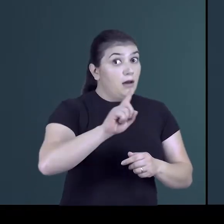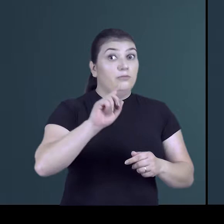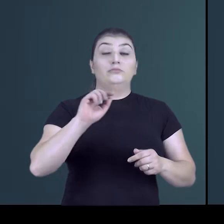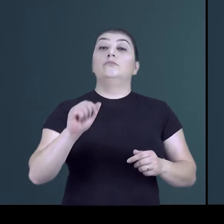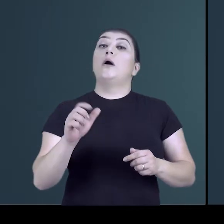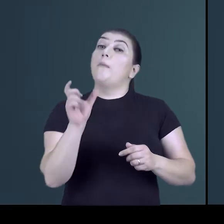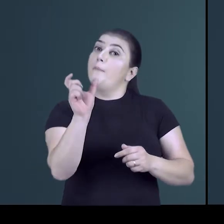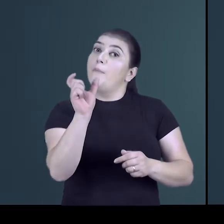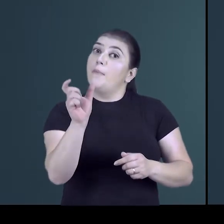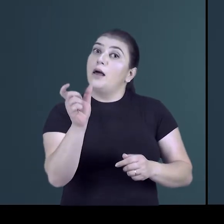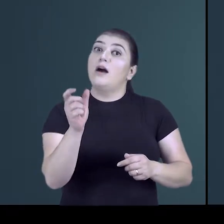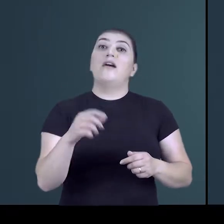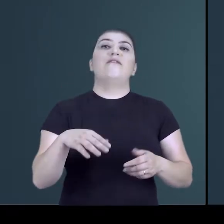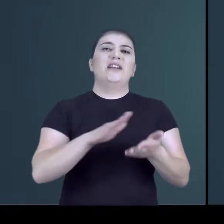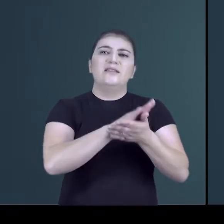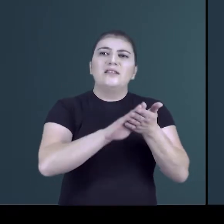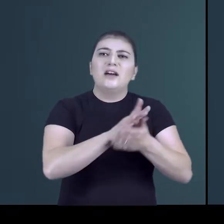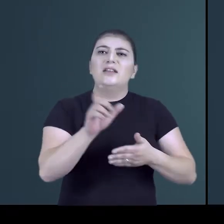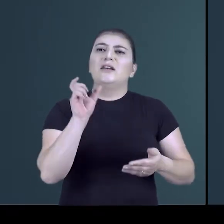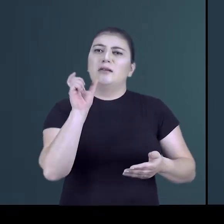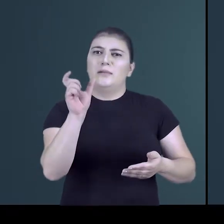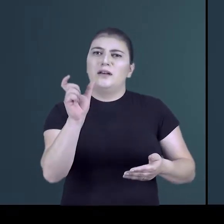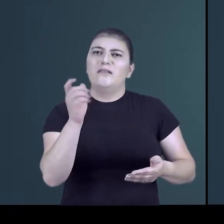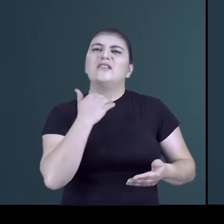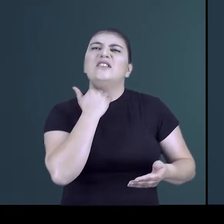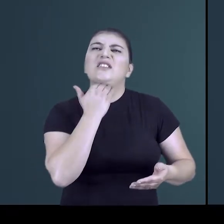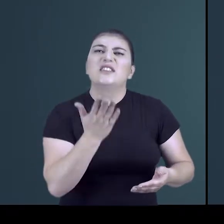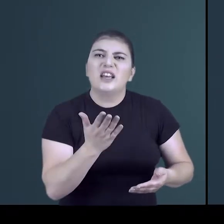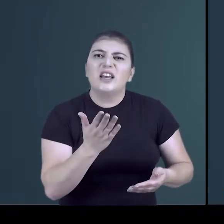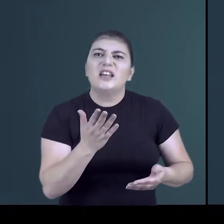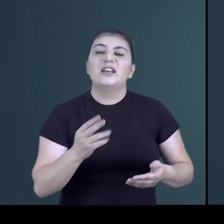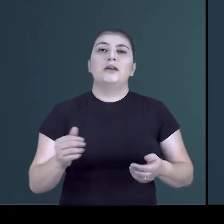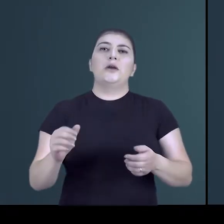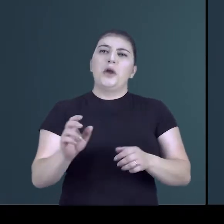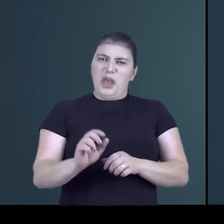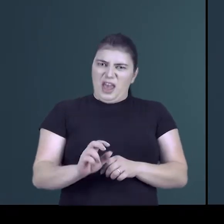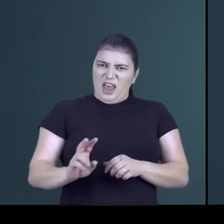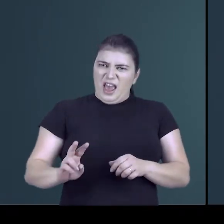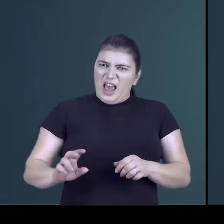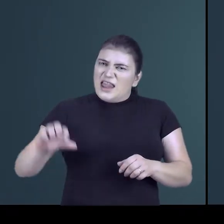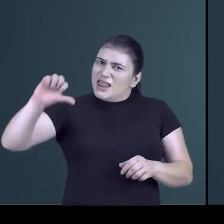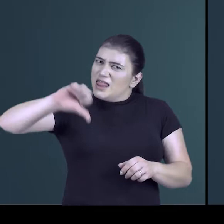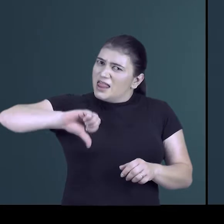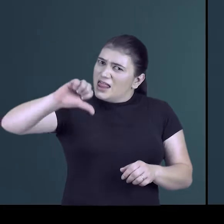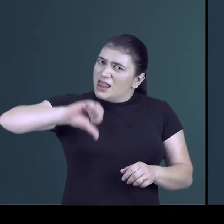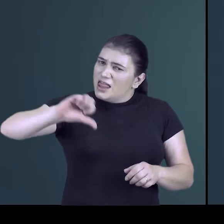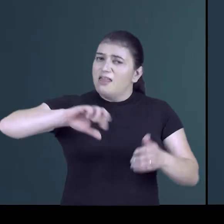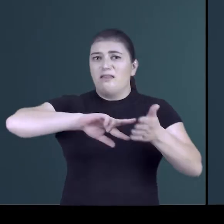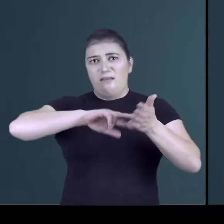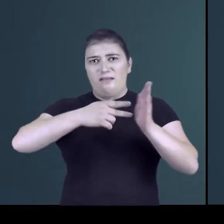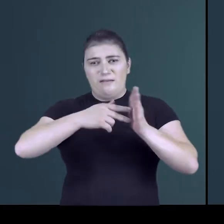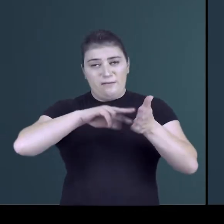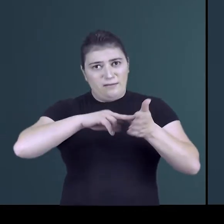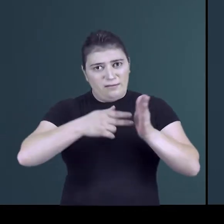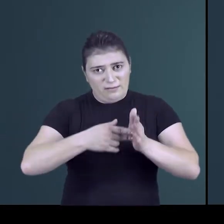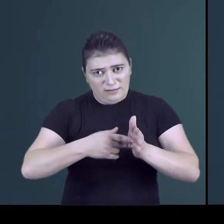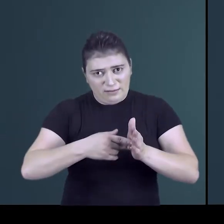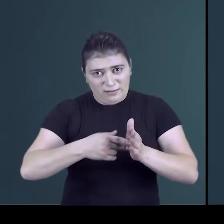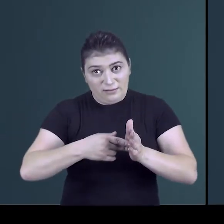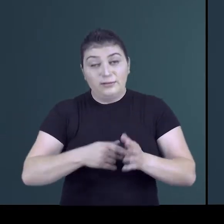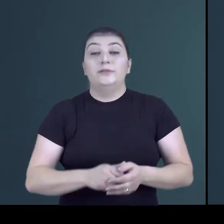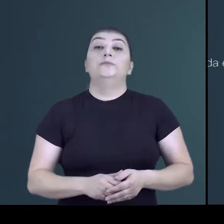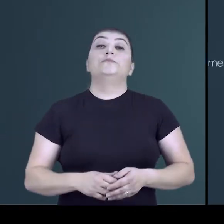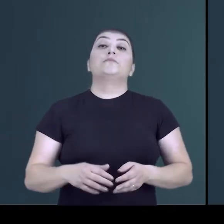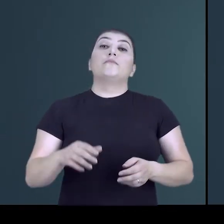este ninguém são palavras carregadas de um valor negativo. A ideia de